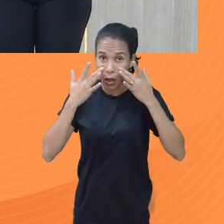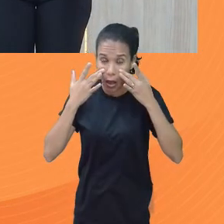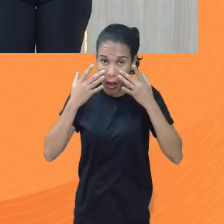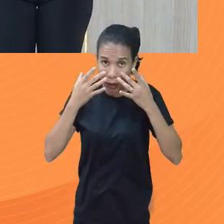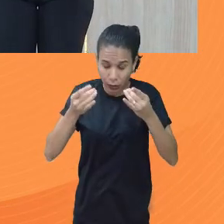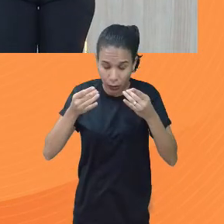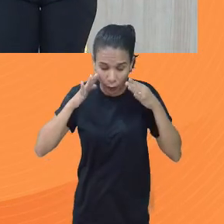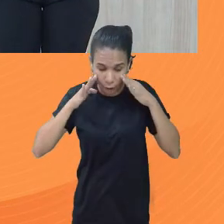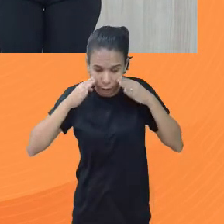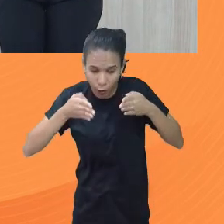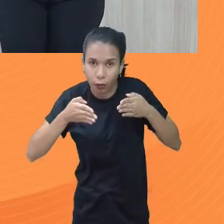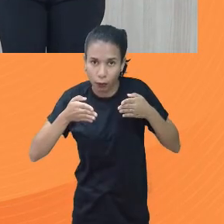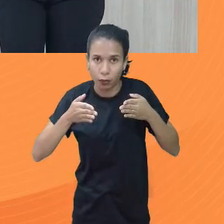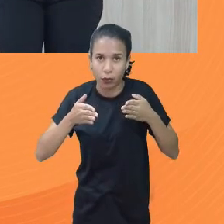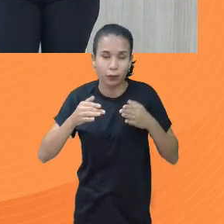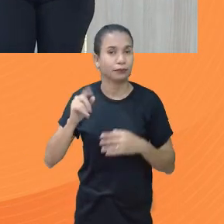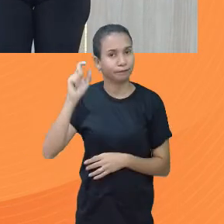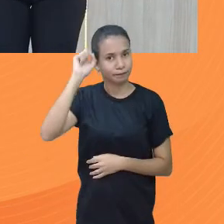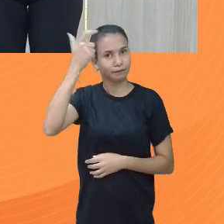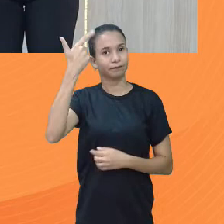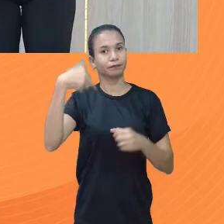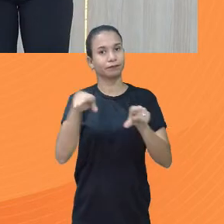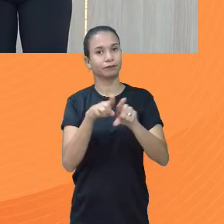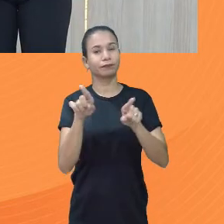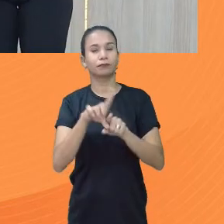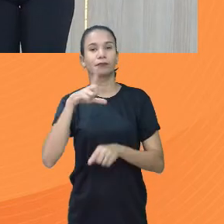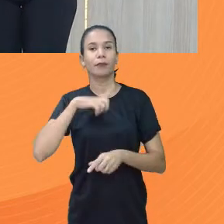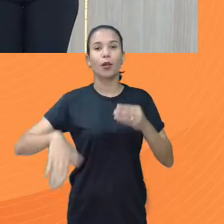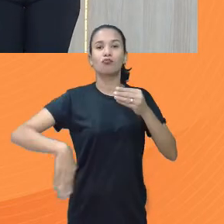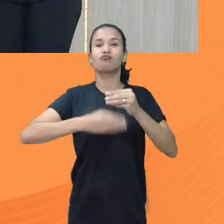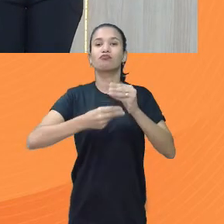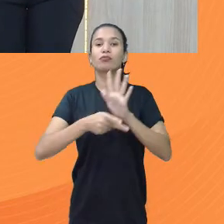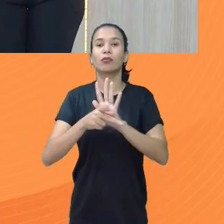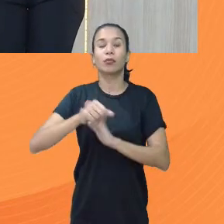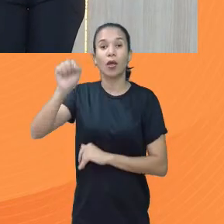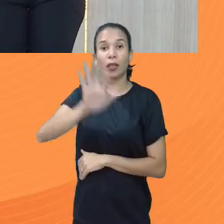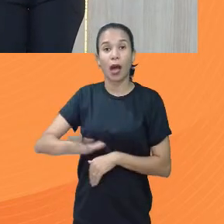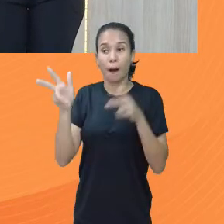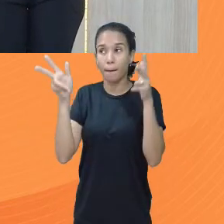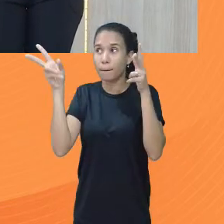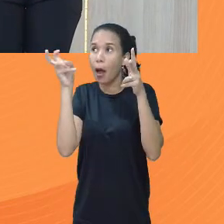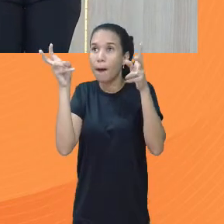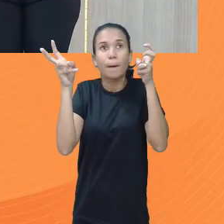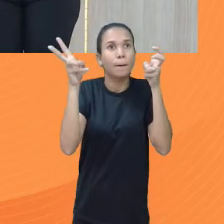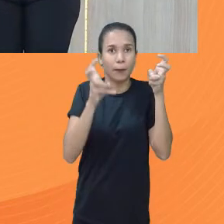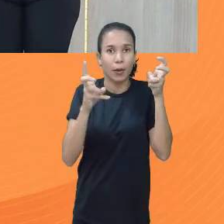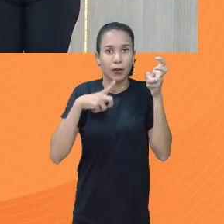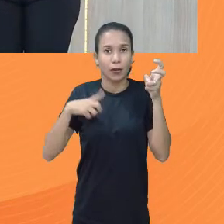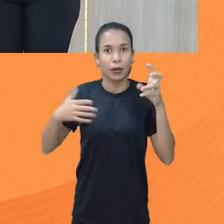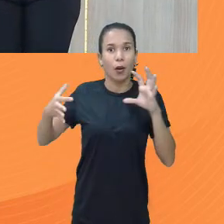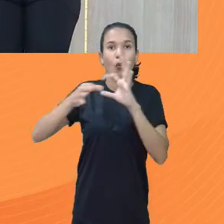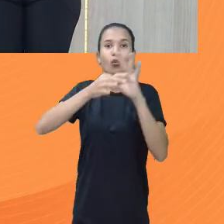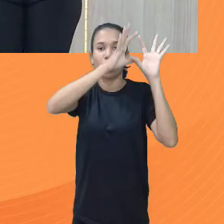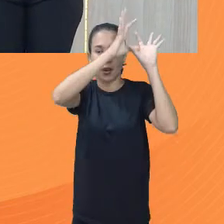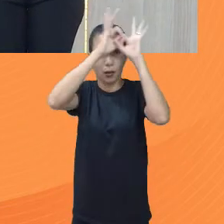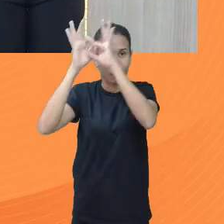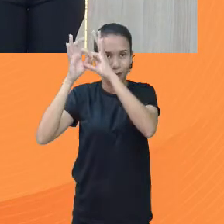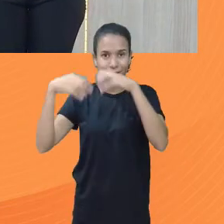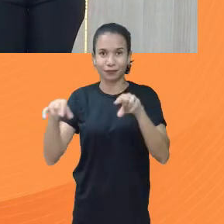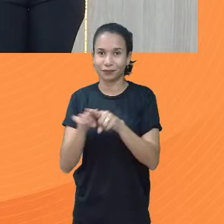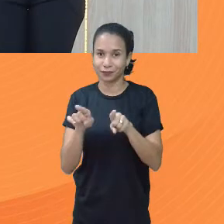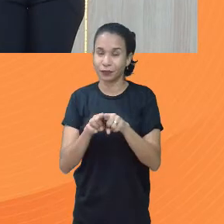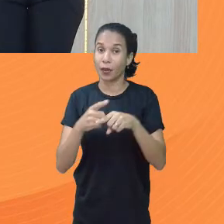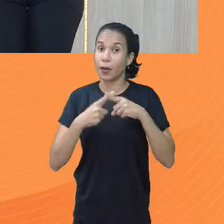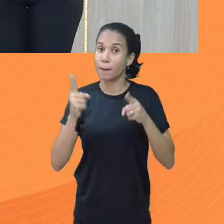Atenção, concentração, obviamente, né, que compõe todo o campo perceptivo e que está ligado à cognição também, mas